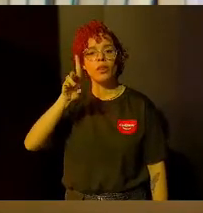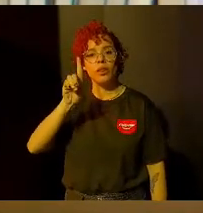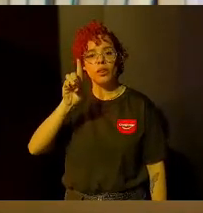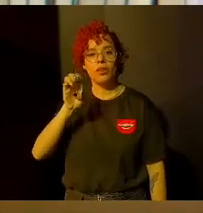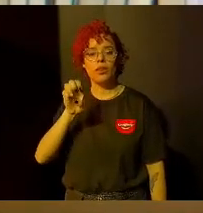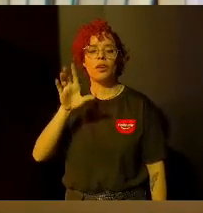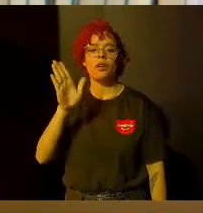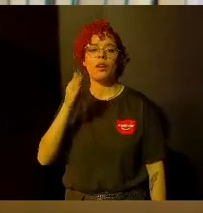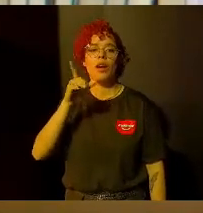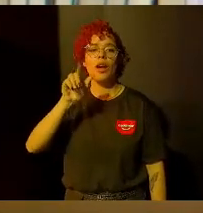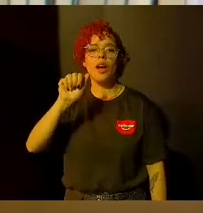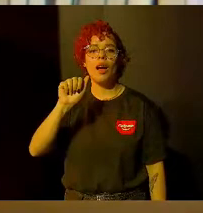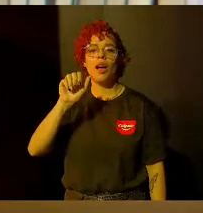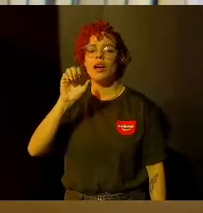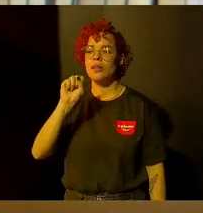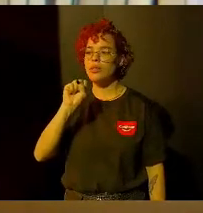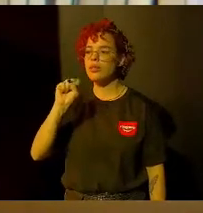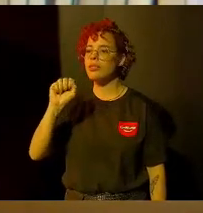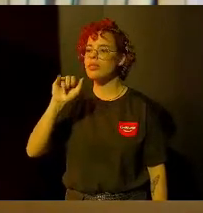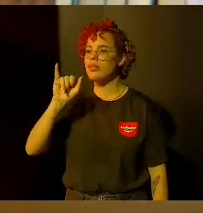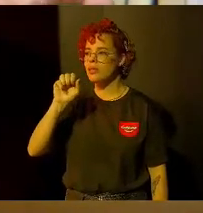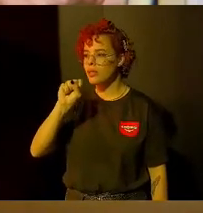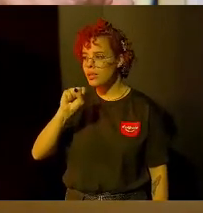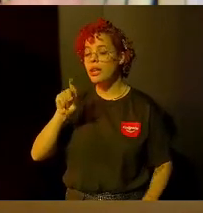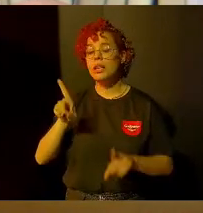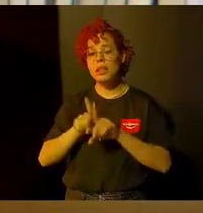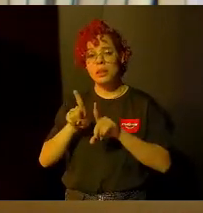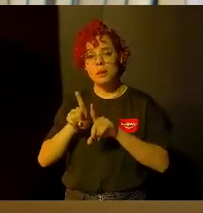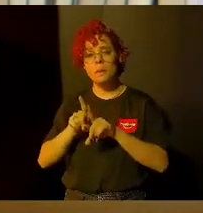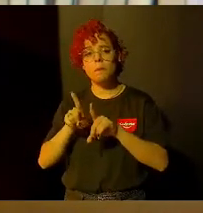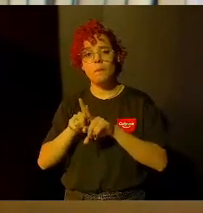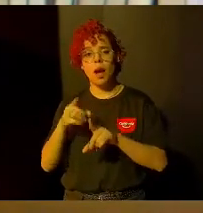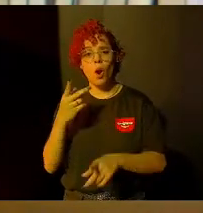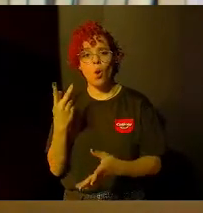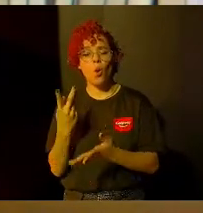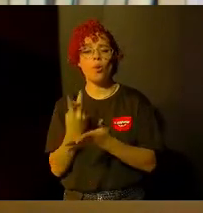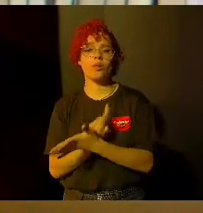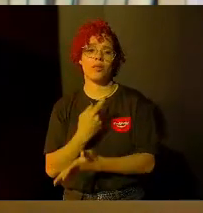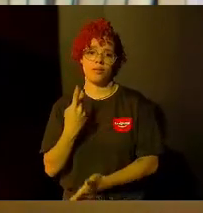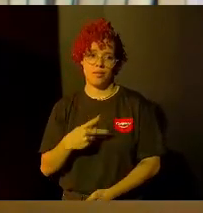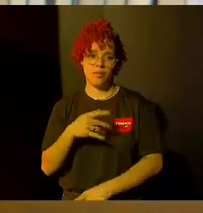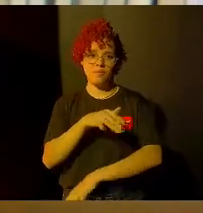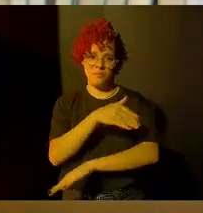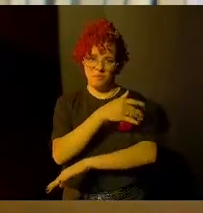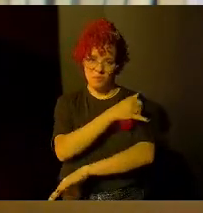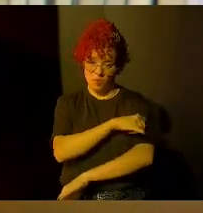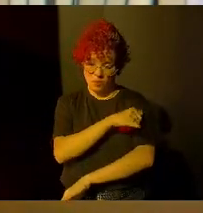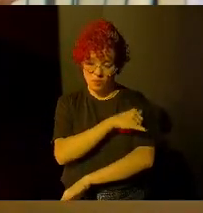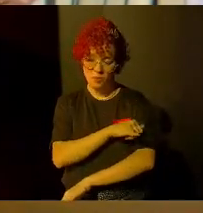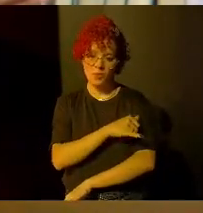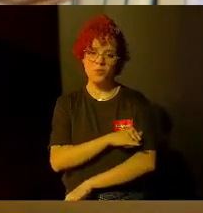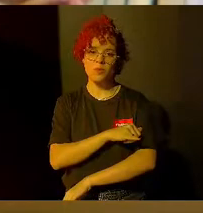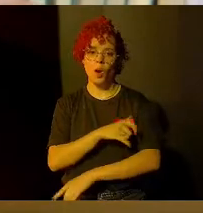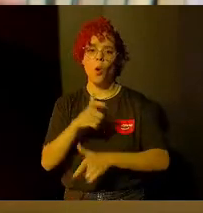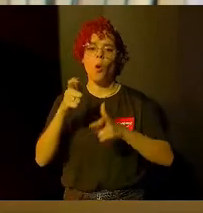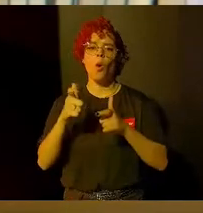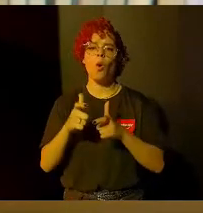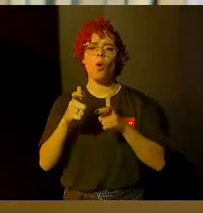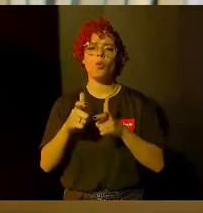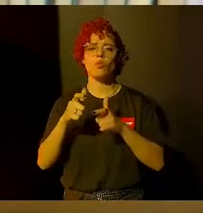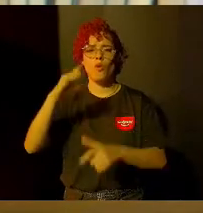exatamente em várias ruas do Rio de Janeiro mas também na Rua dos Barbosa que hoje em dia a Rua Evaristo da Veiga Onde fica o quartel da